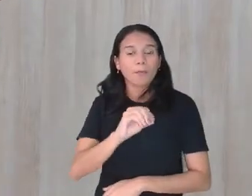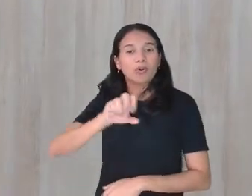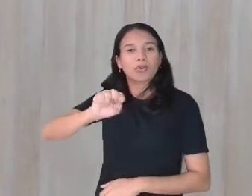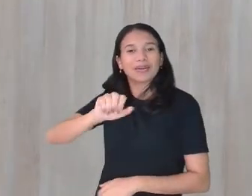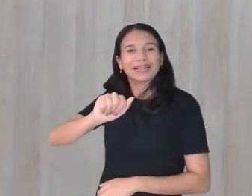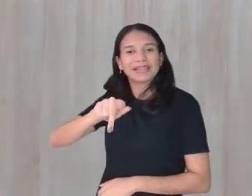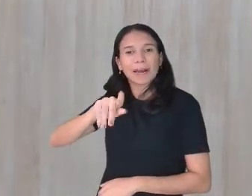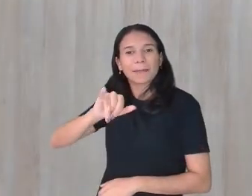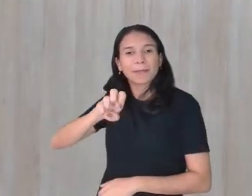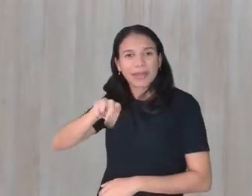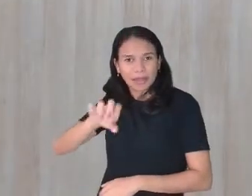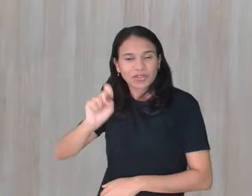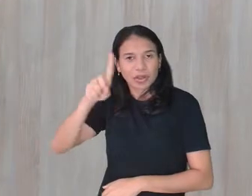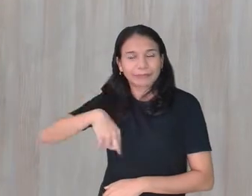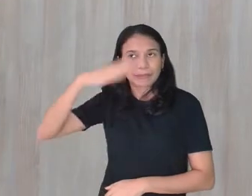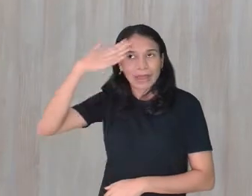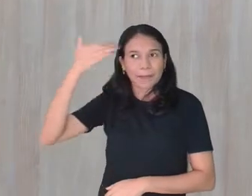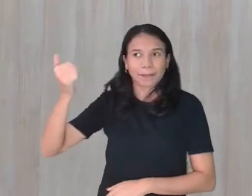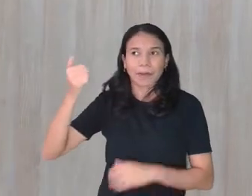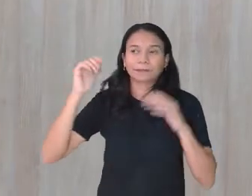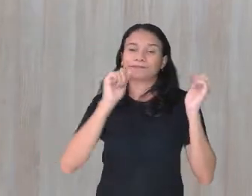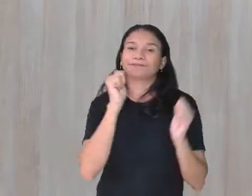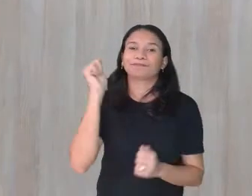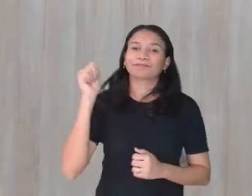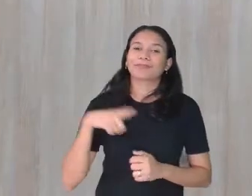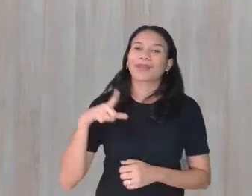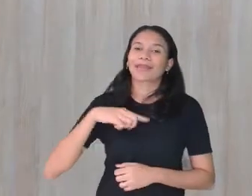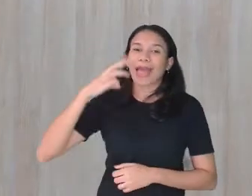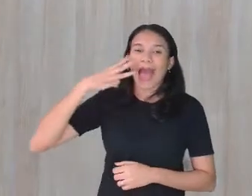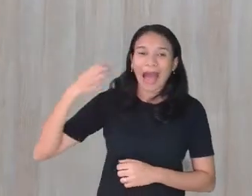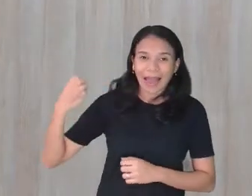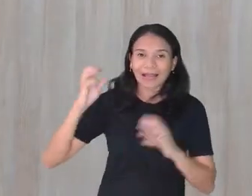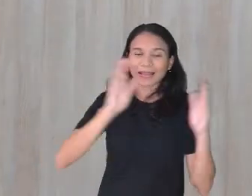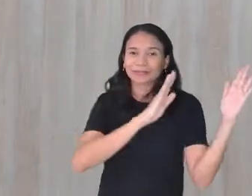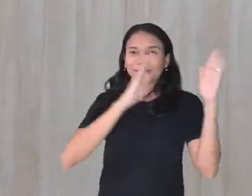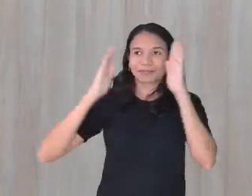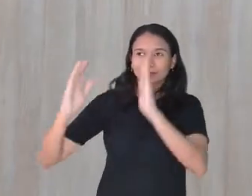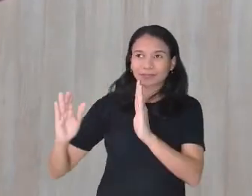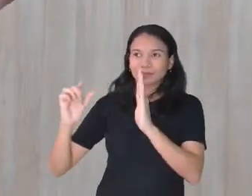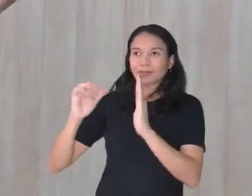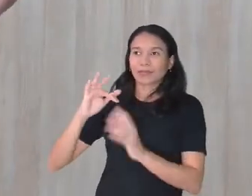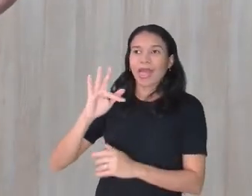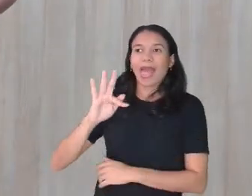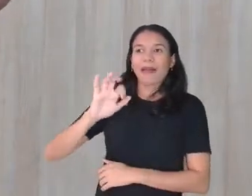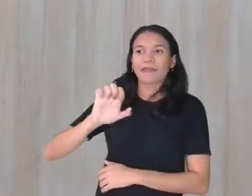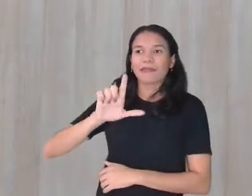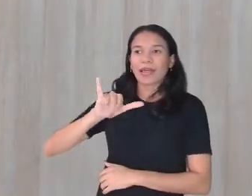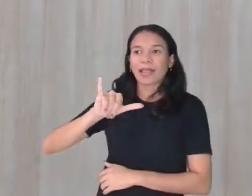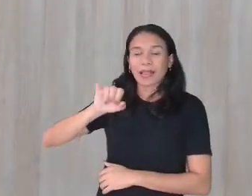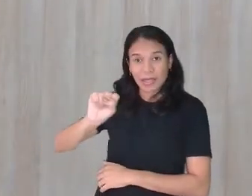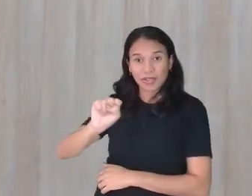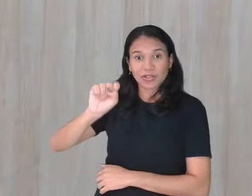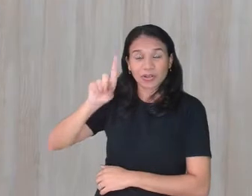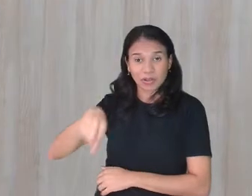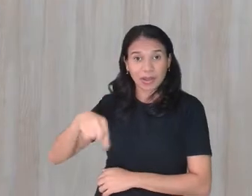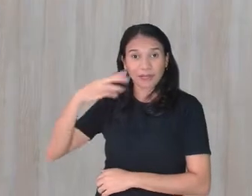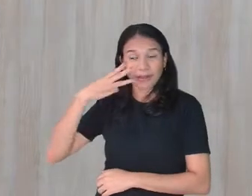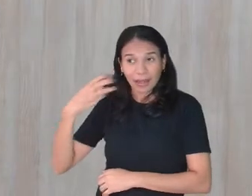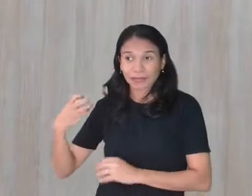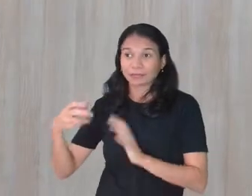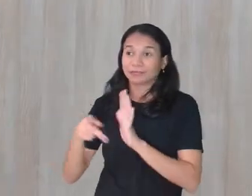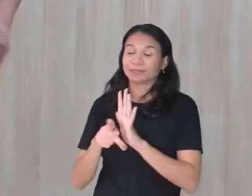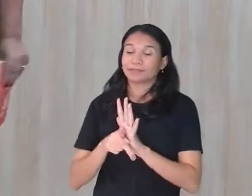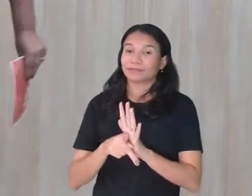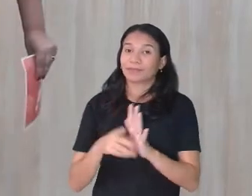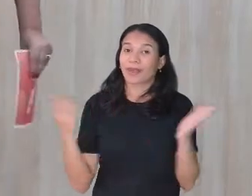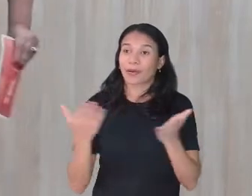sabedoria. Já o gato aqui, a gatinha, ela é a questão de feliz catus, a questão aí do seu nome científico.